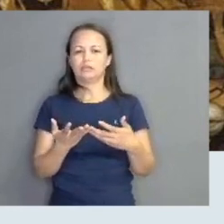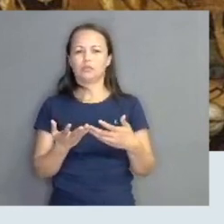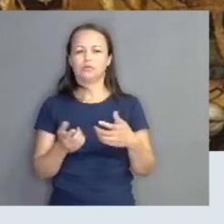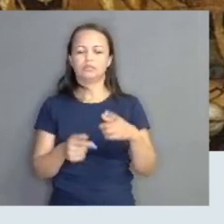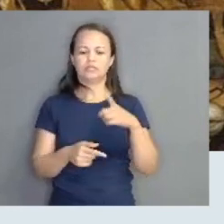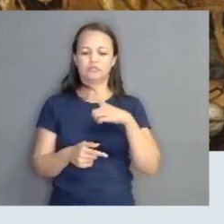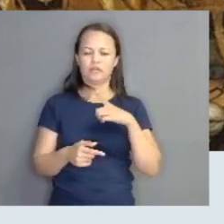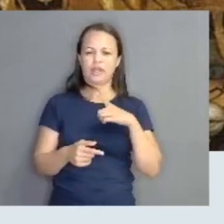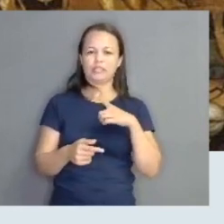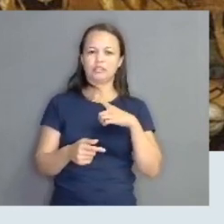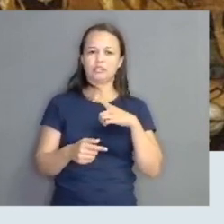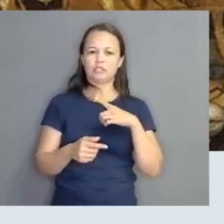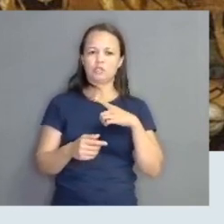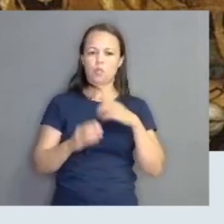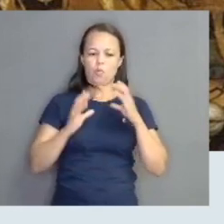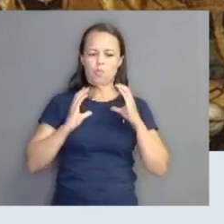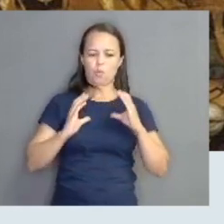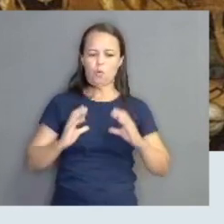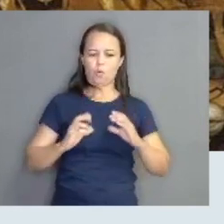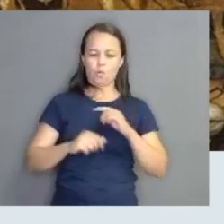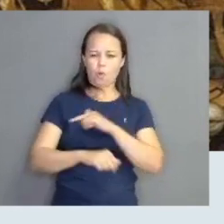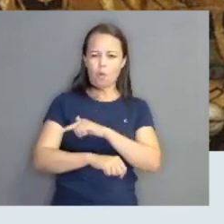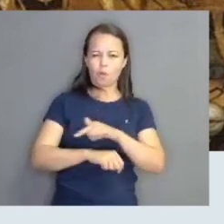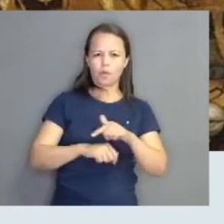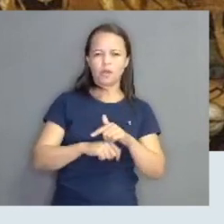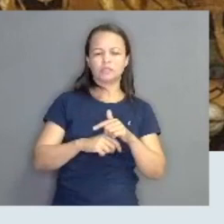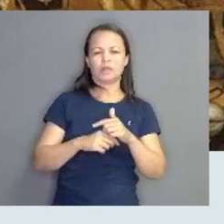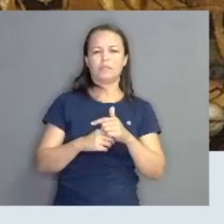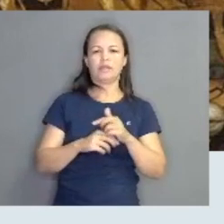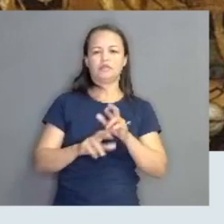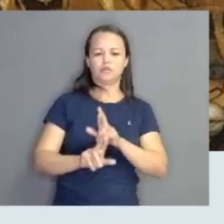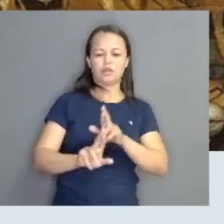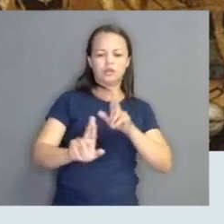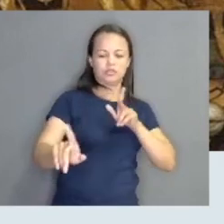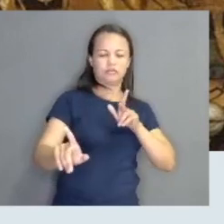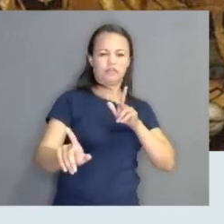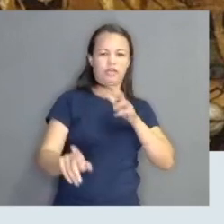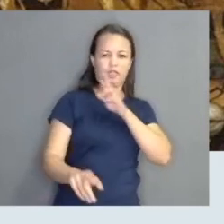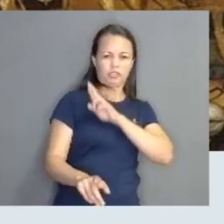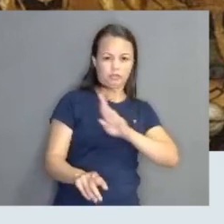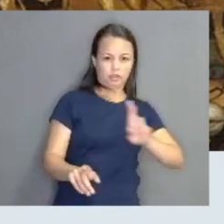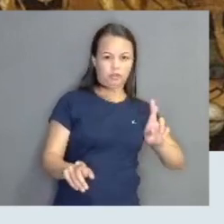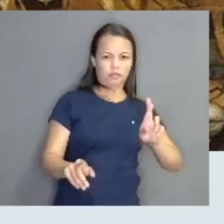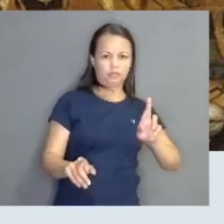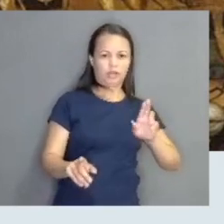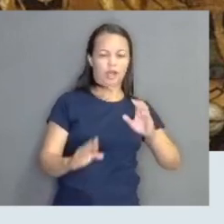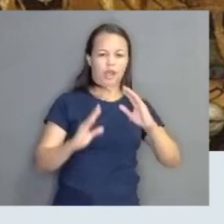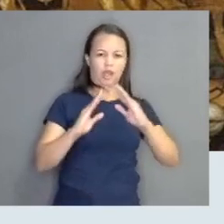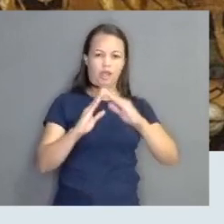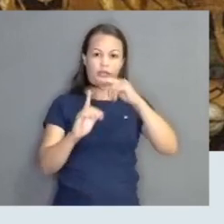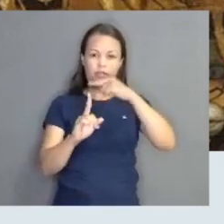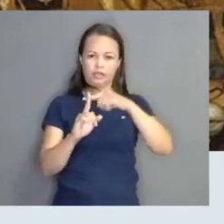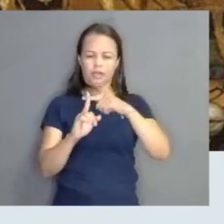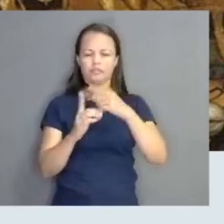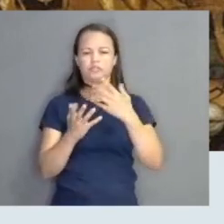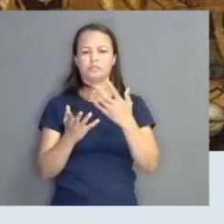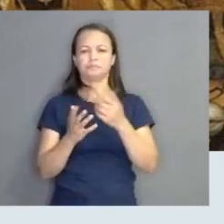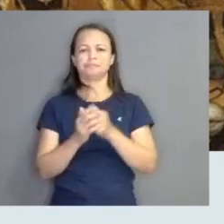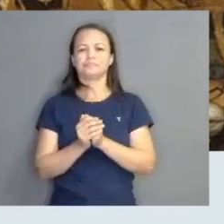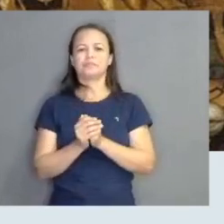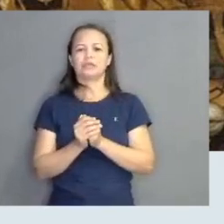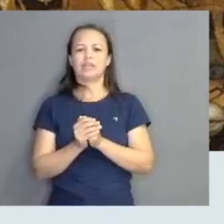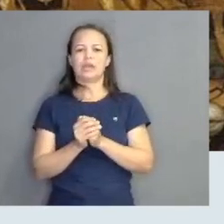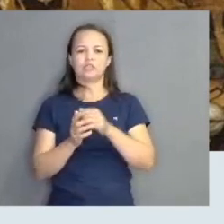um comportamento discordante com a igreja, era chamado de bruxo, né? Era chamado de